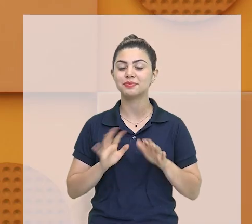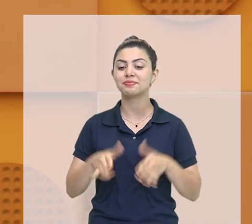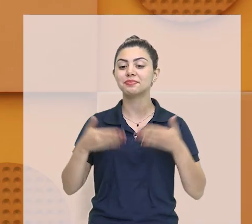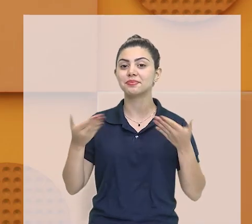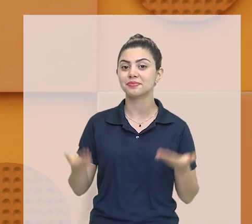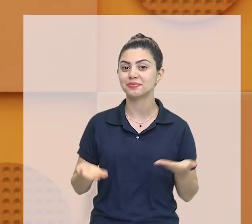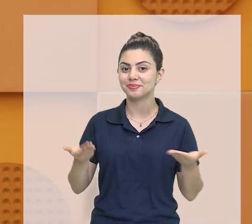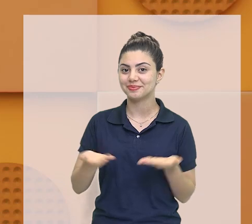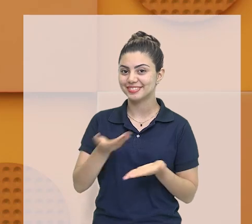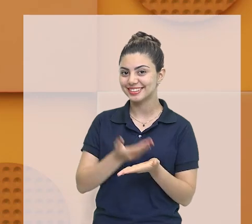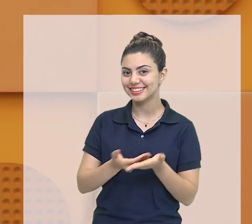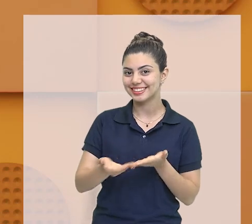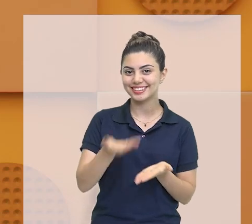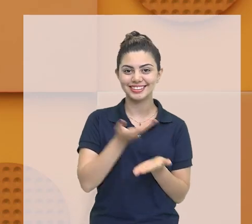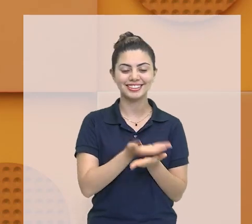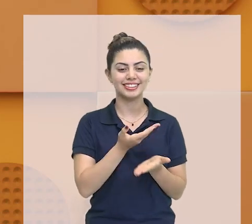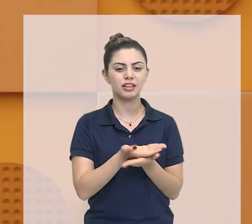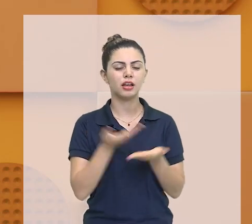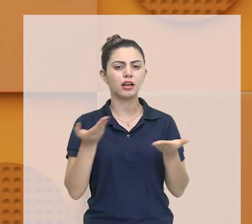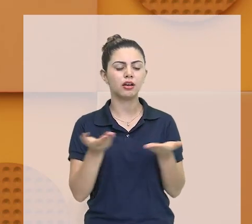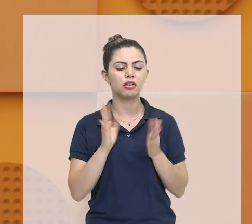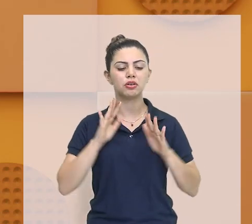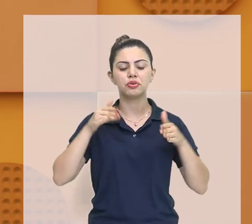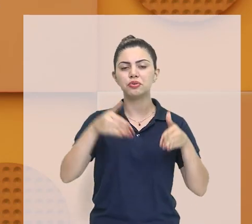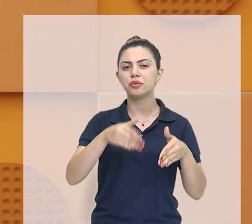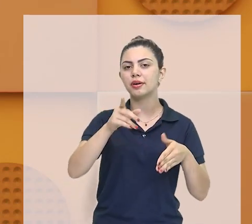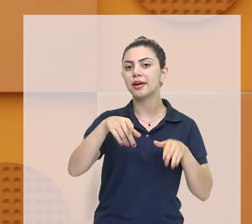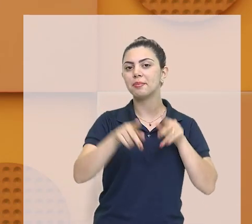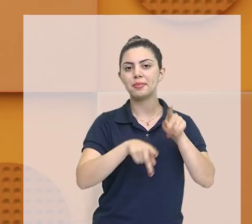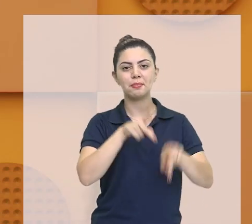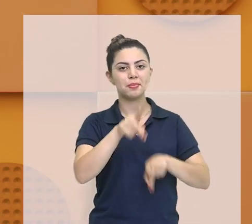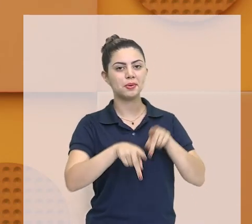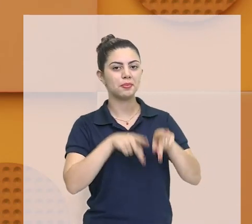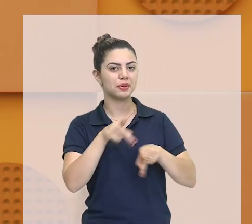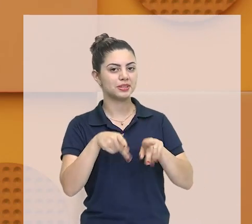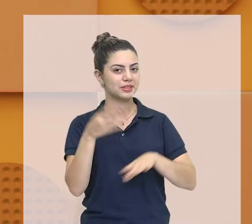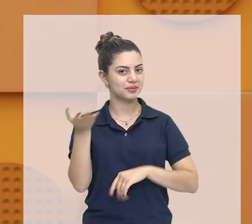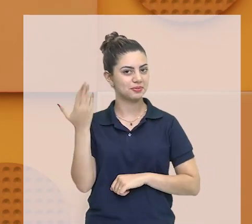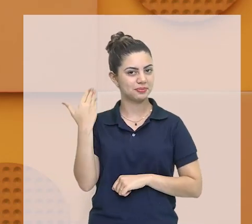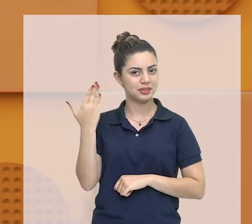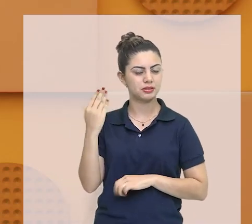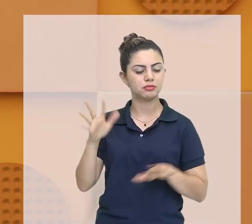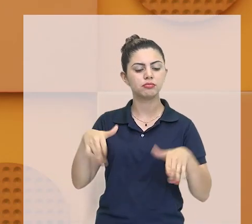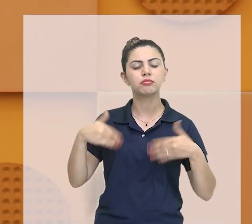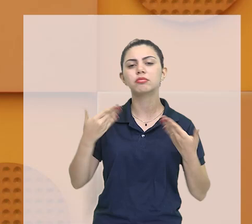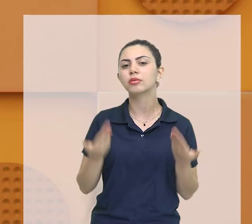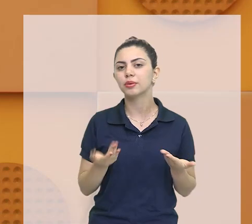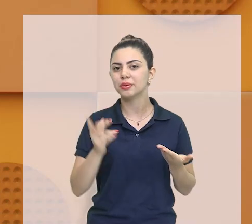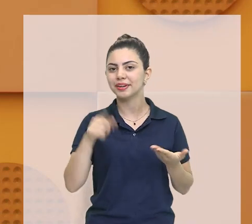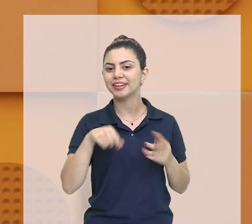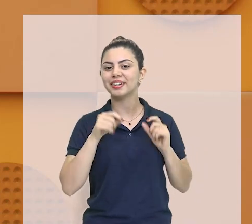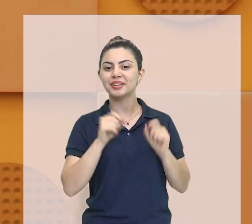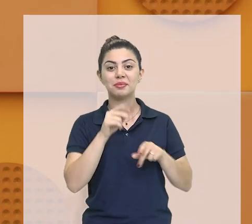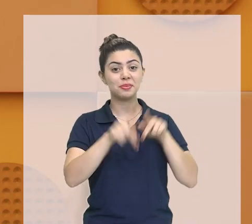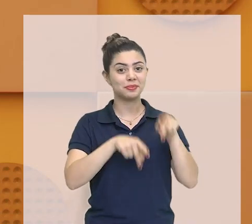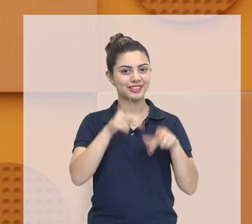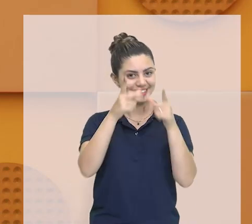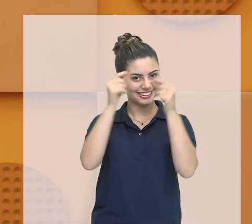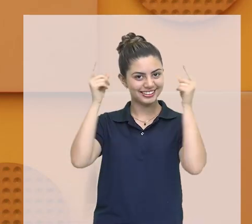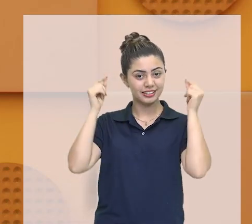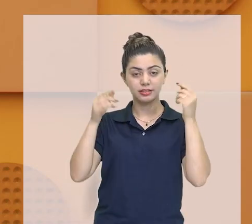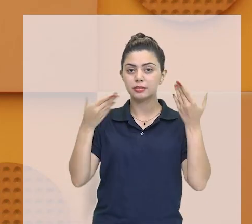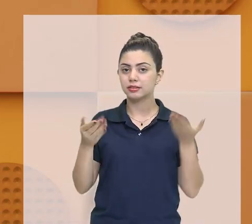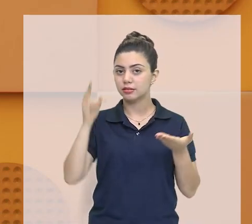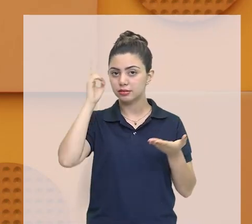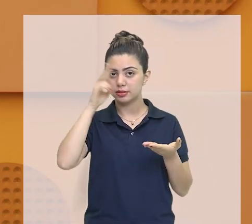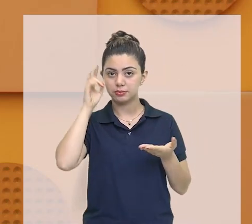Então, vamos começar falando desta grande civilização da antiguidade, que são aí os gregos. Lembrando